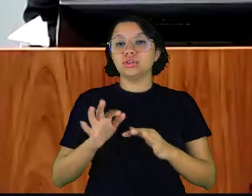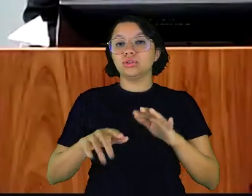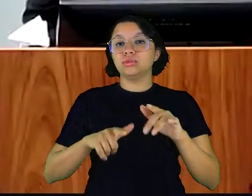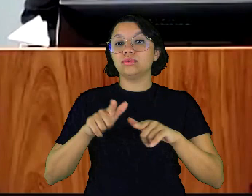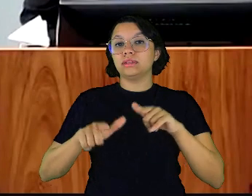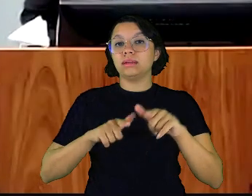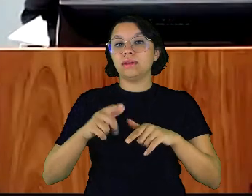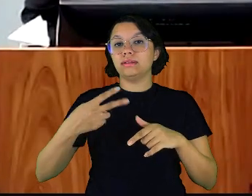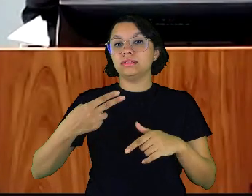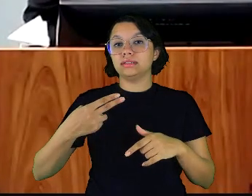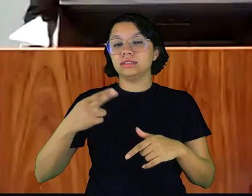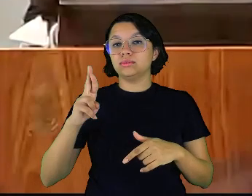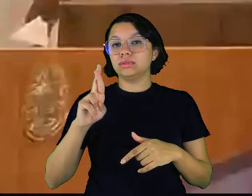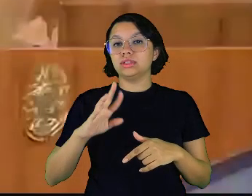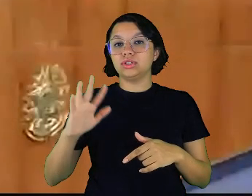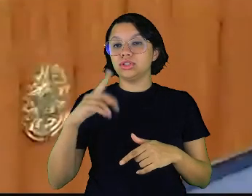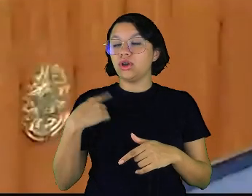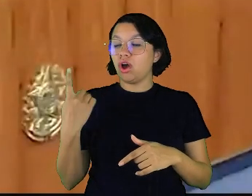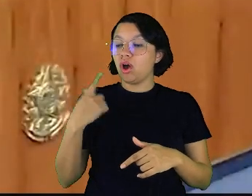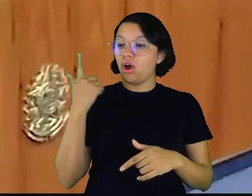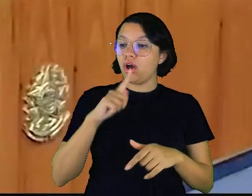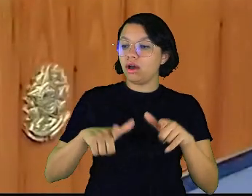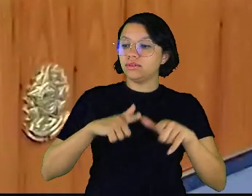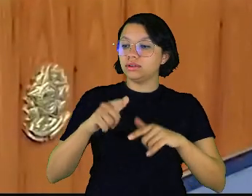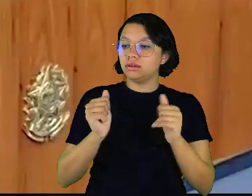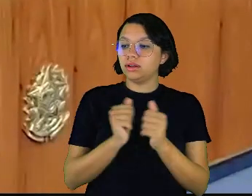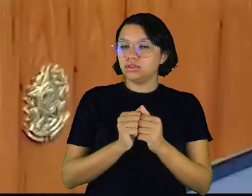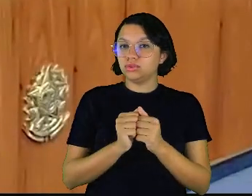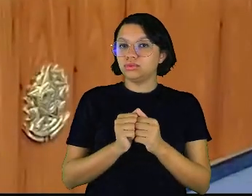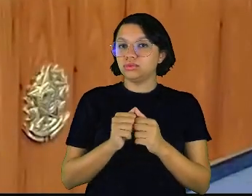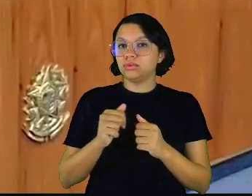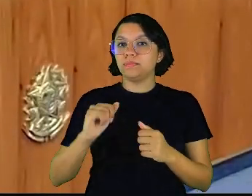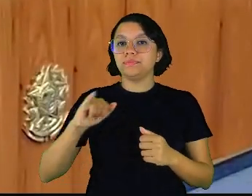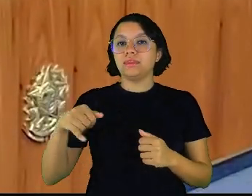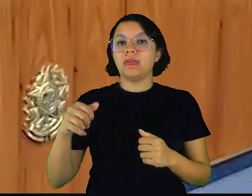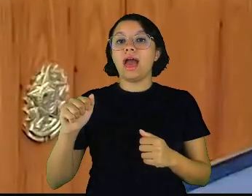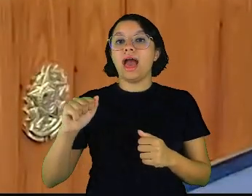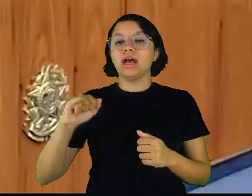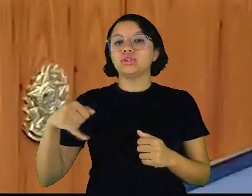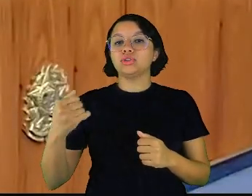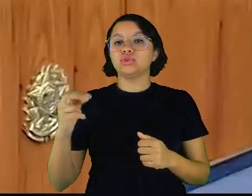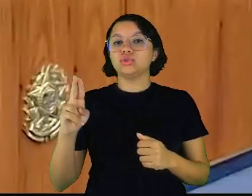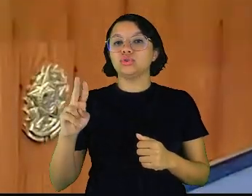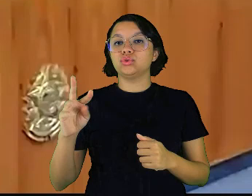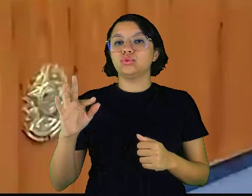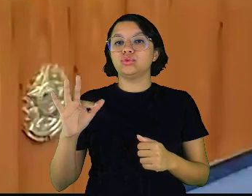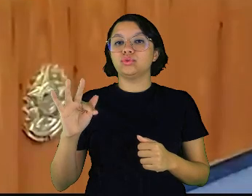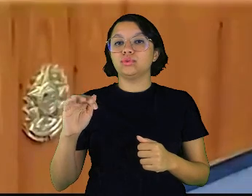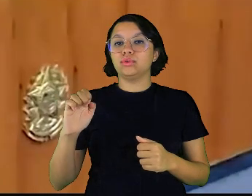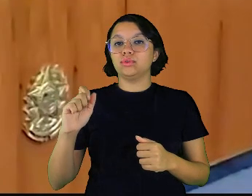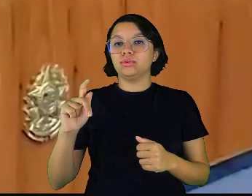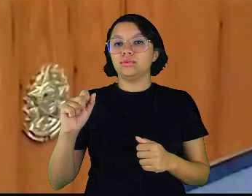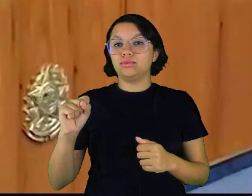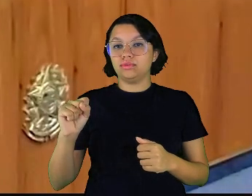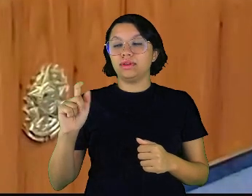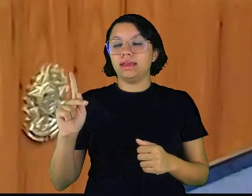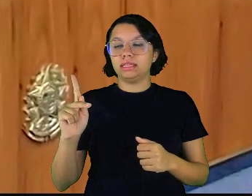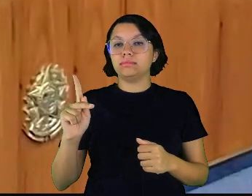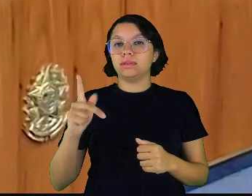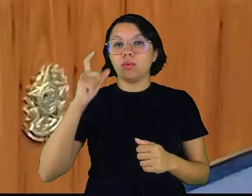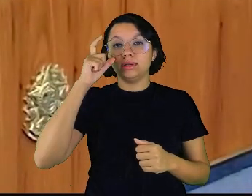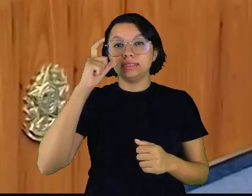Região. E nós conseguimos trabalhar juntos com a JUFESP a respeito de várias questões de